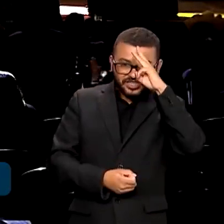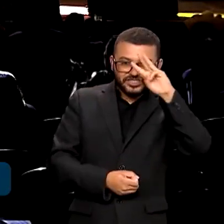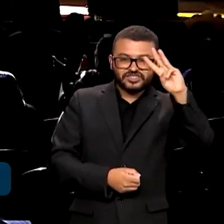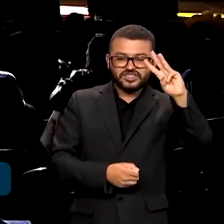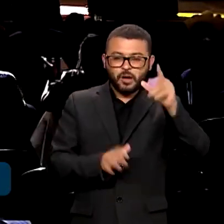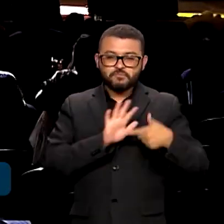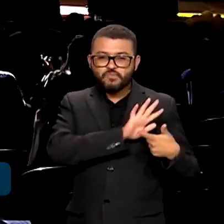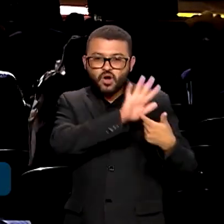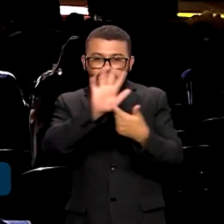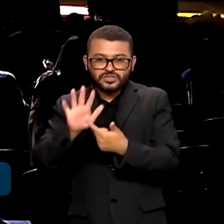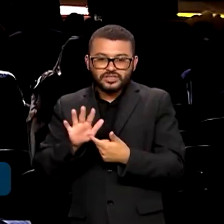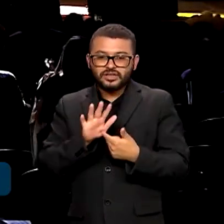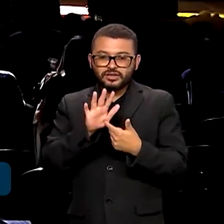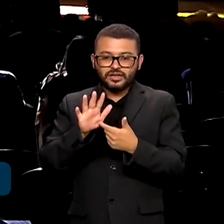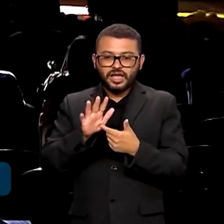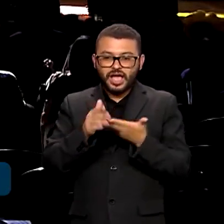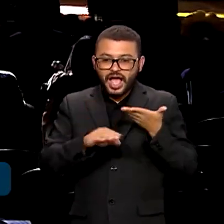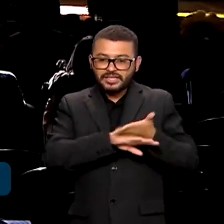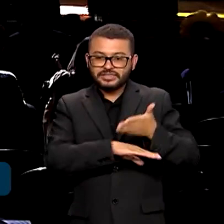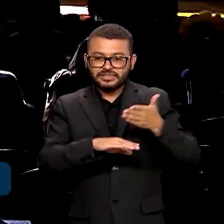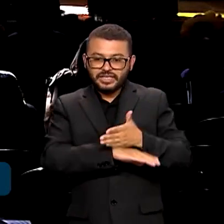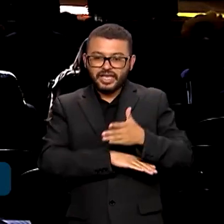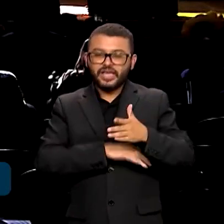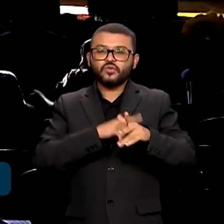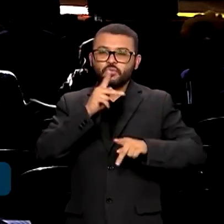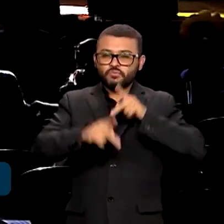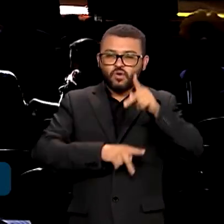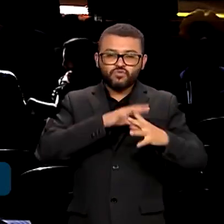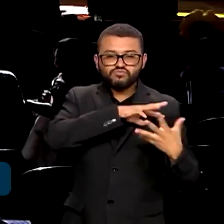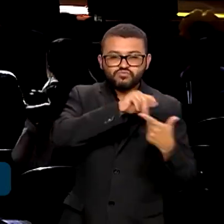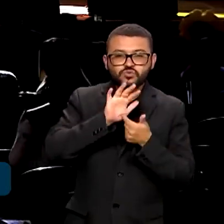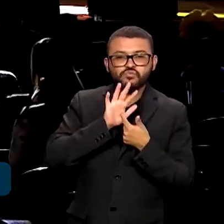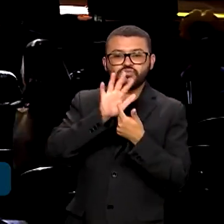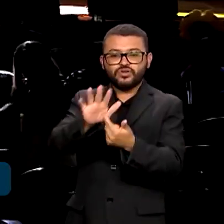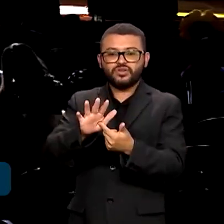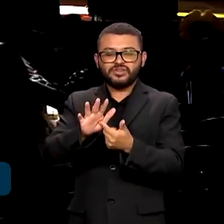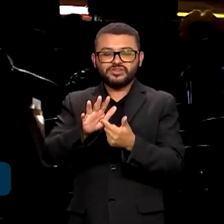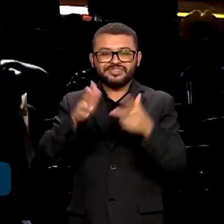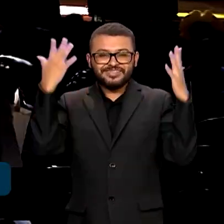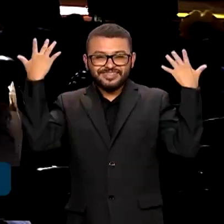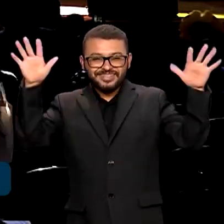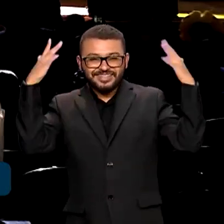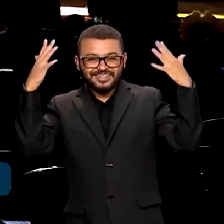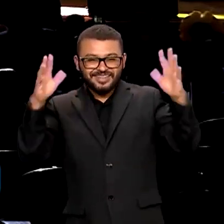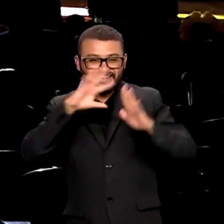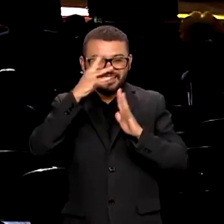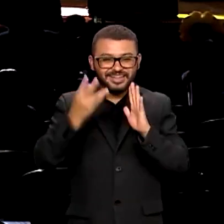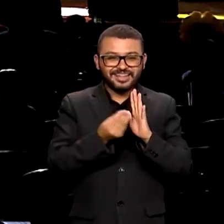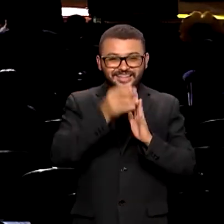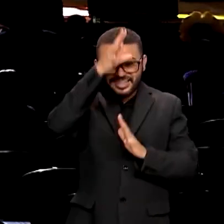um exemplo de participação popular para o mundo! Valeu, Amazônia!